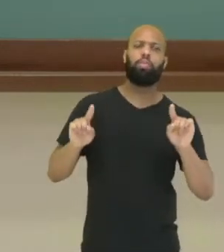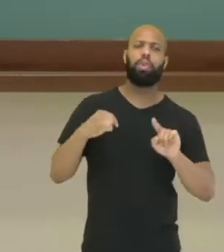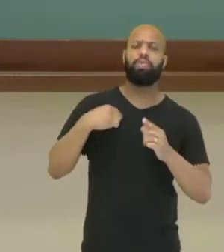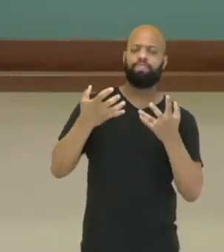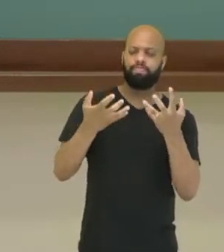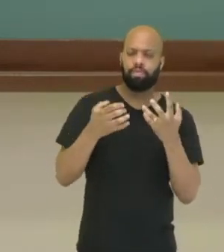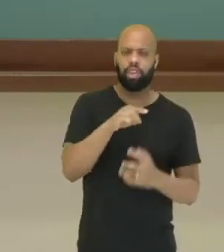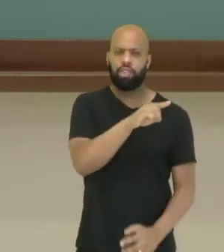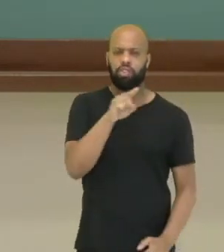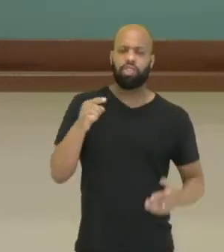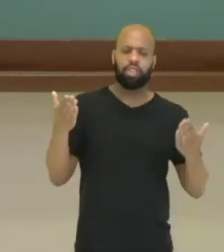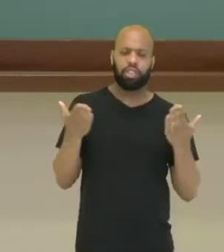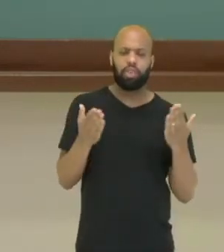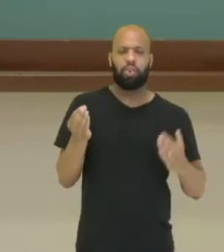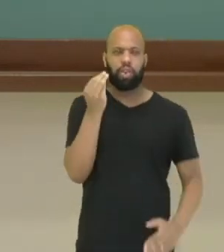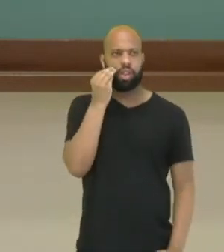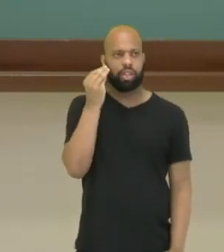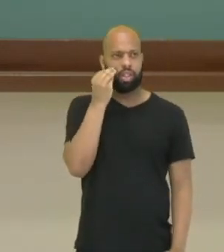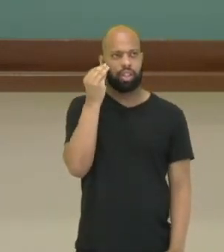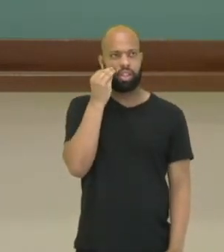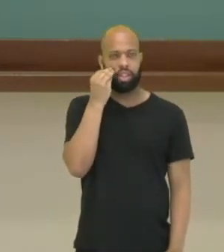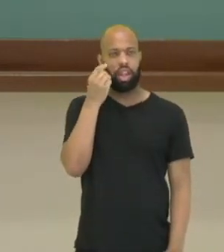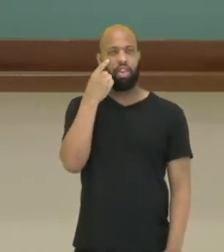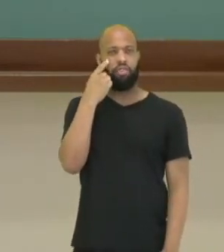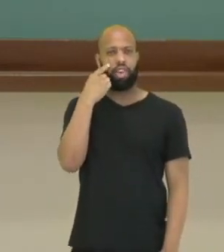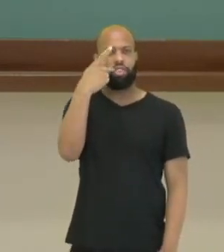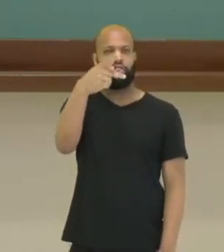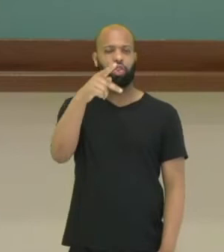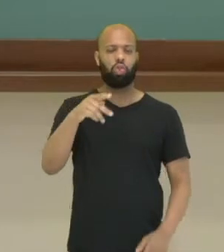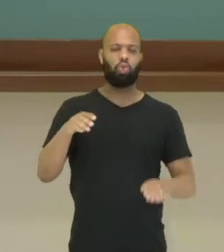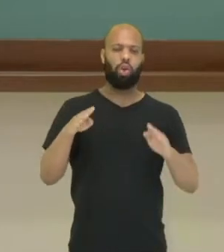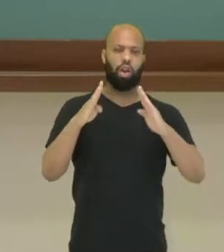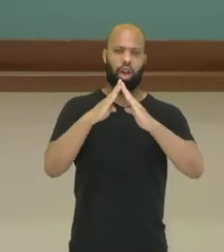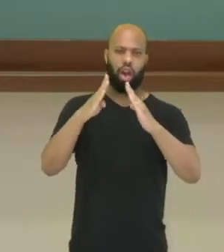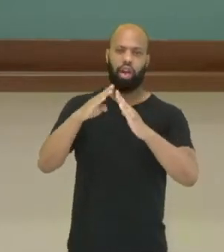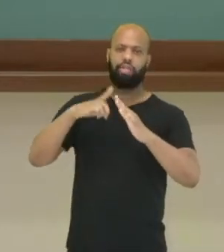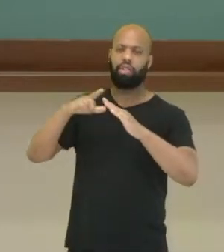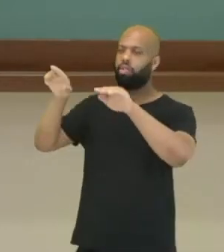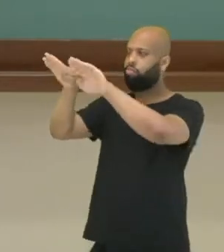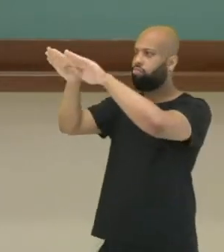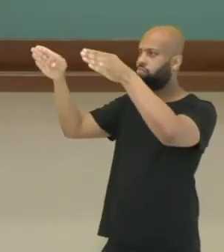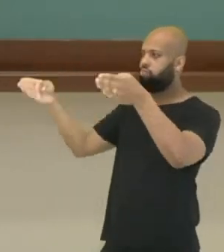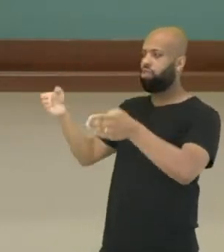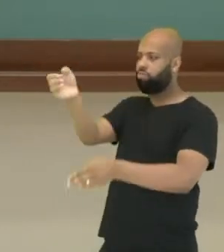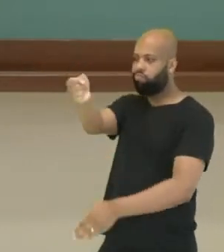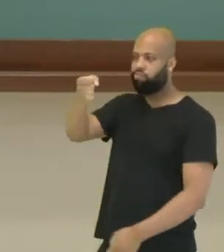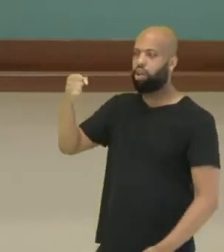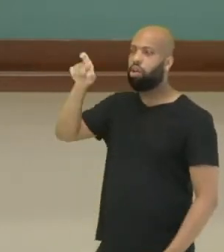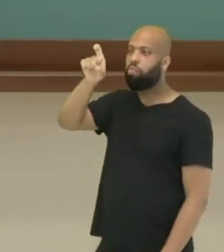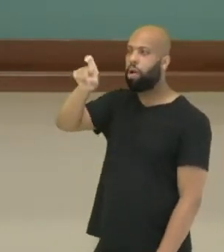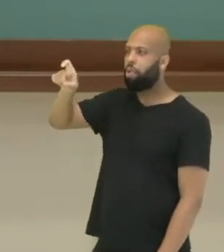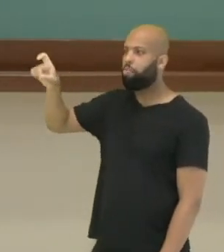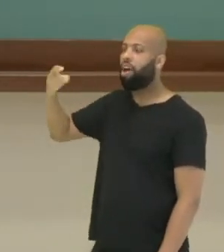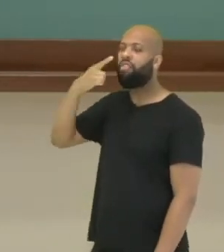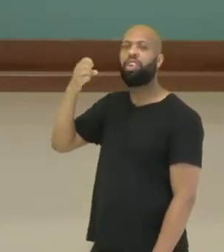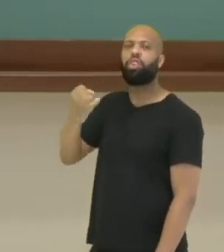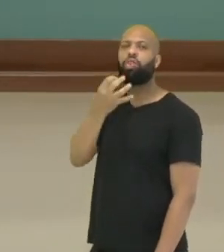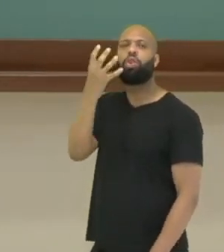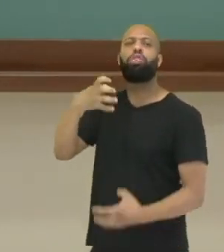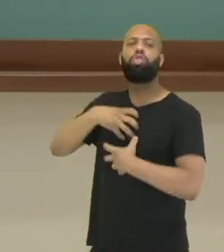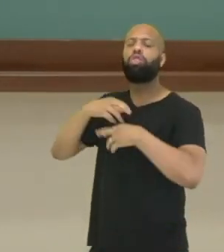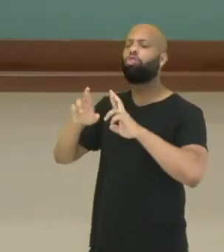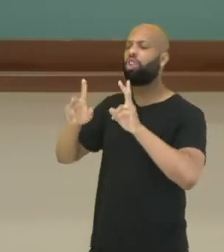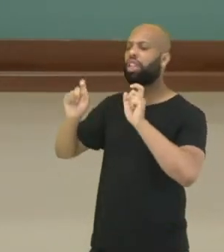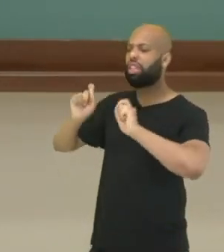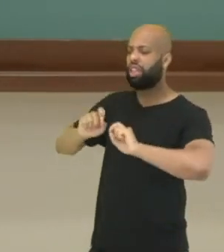vocês façam esse teste. Olha para o guarda-roupa de vocês, vai na lanchonete, começa a calcular quantos tipos diferentes de comida